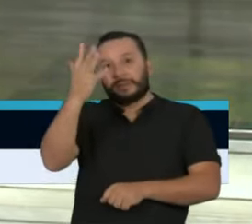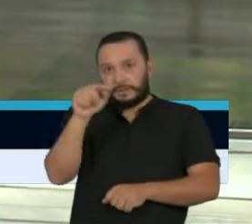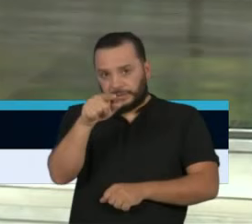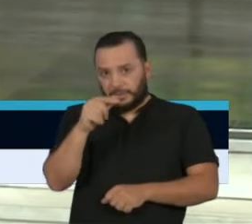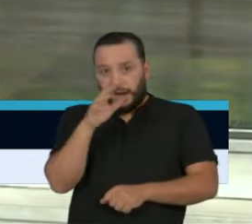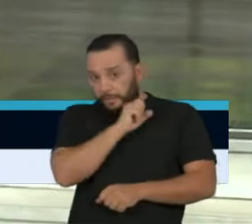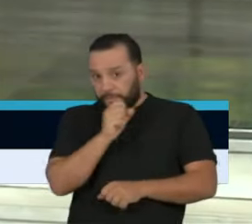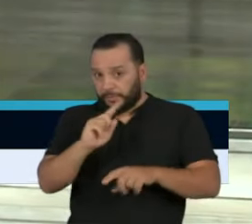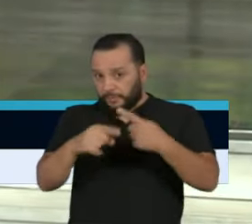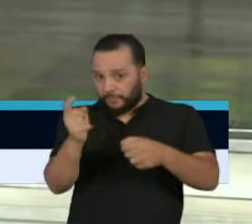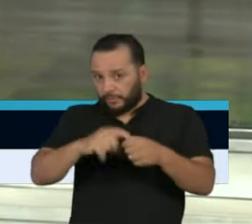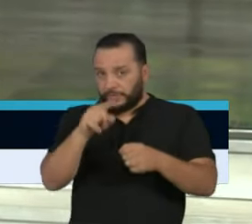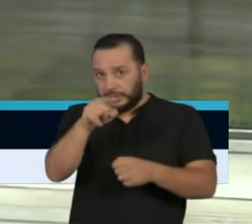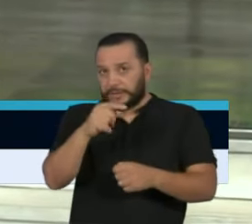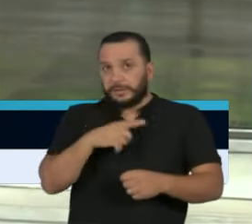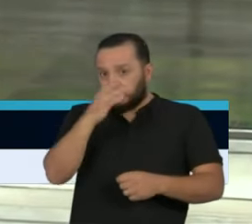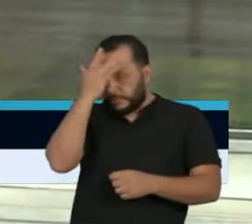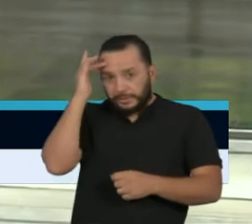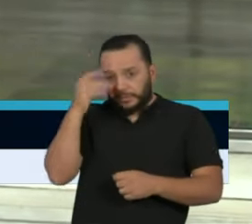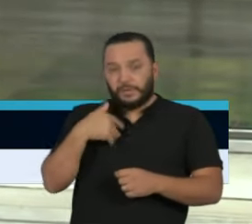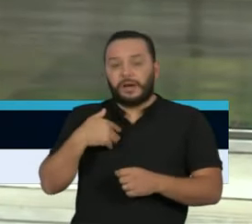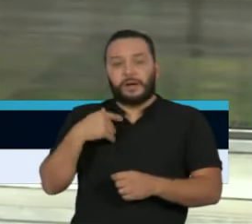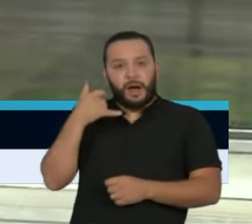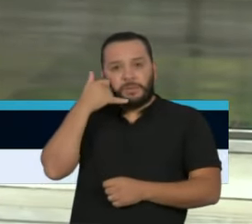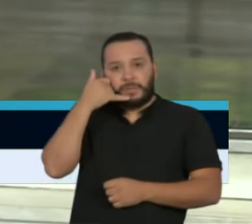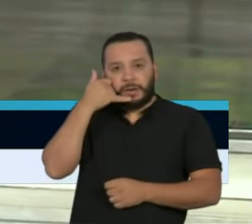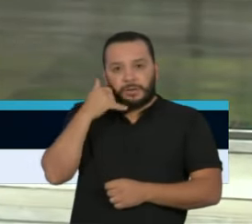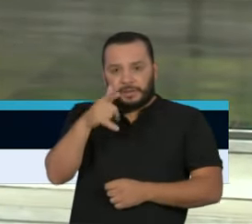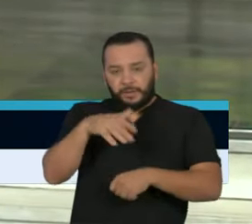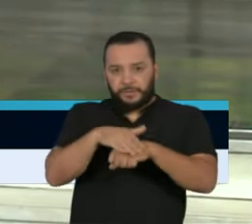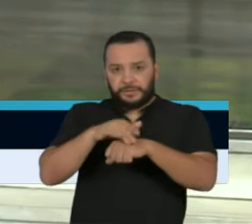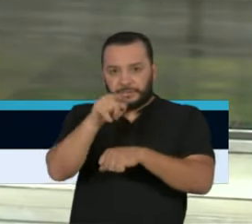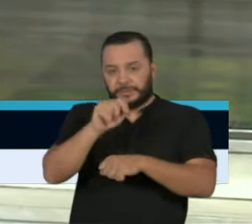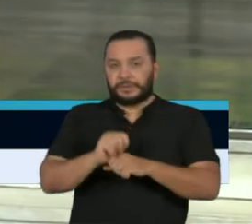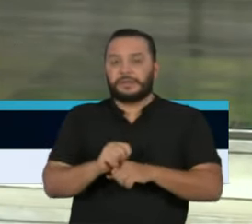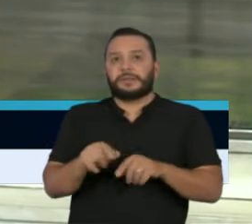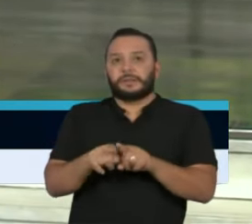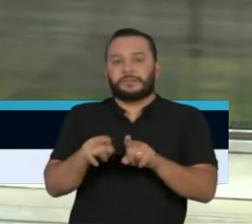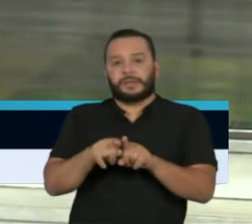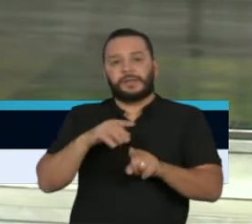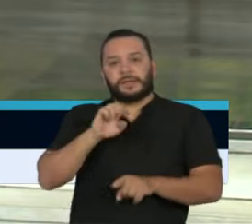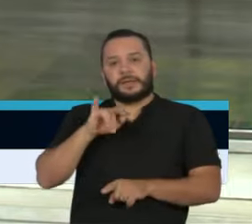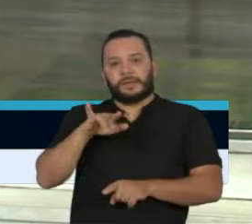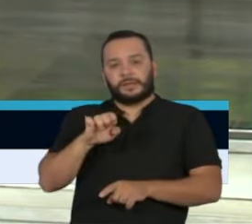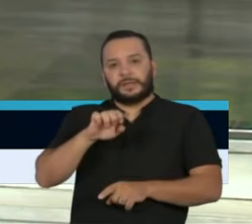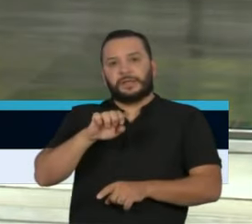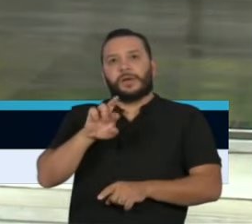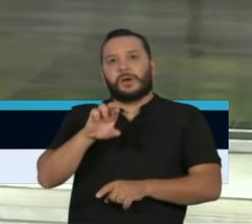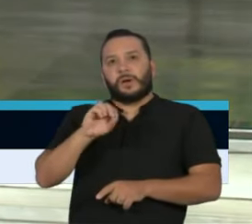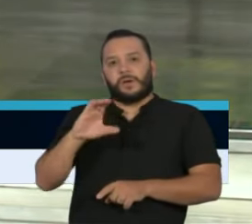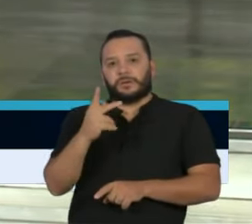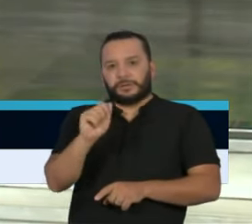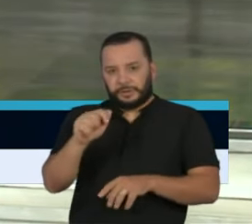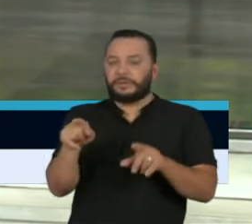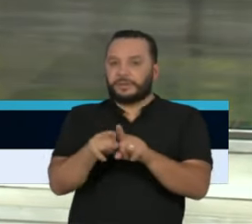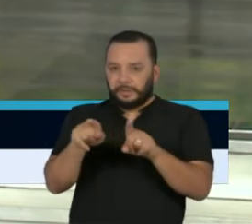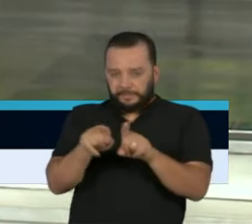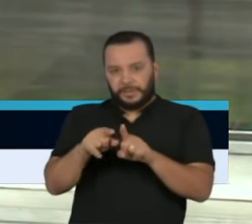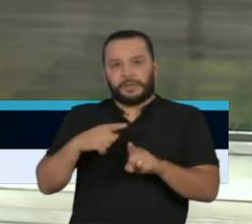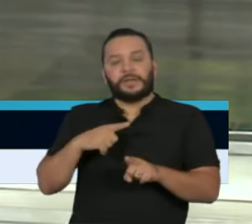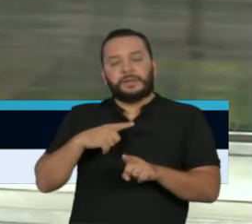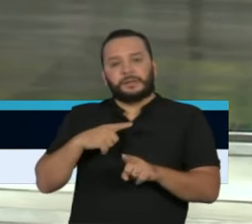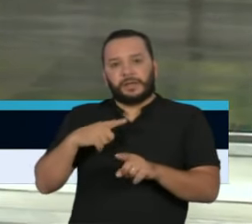Já voltamos a você. Provavelmente alguém vai estar telefonando também para você. Depois temos a Ariane Rocha também da Rádio Tribuna, que está nos acompanhando. Estou vendo ela